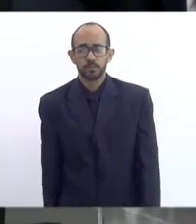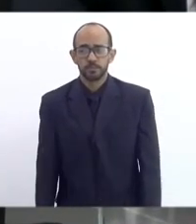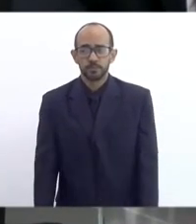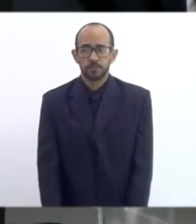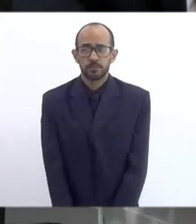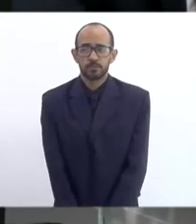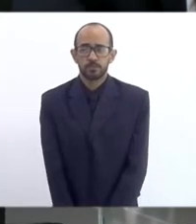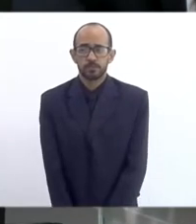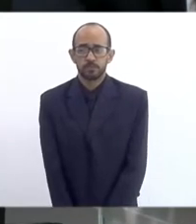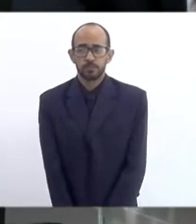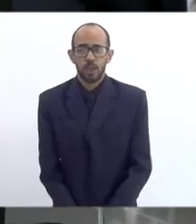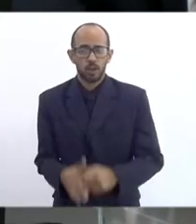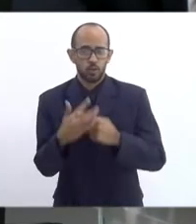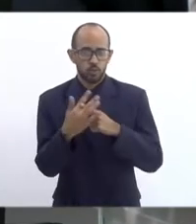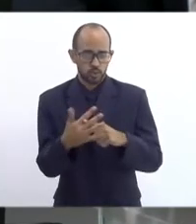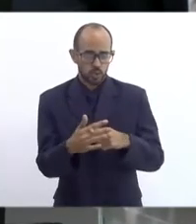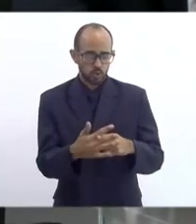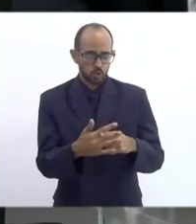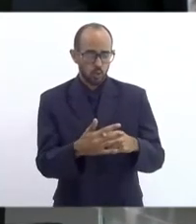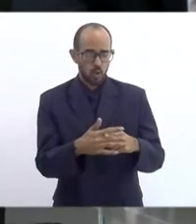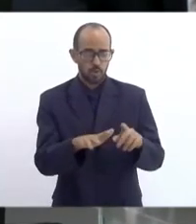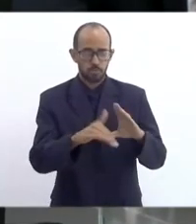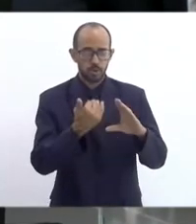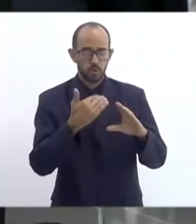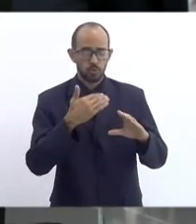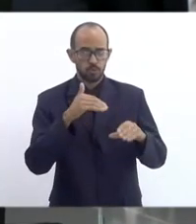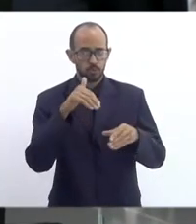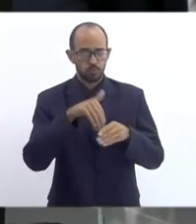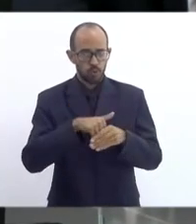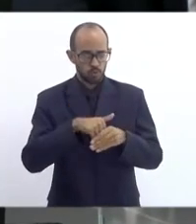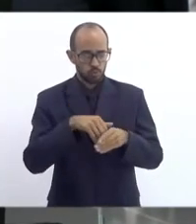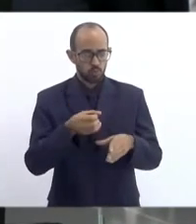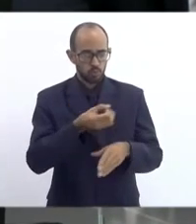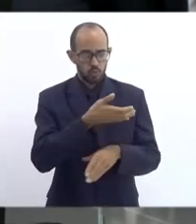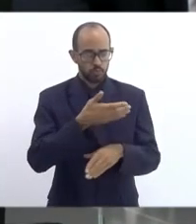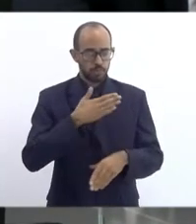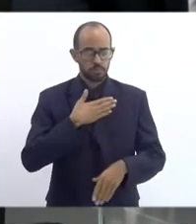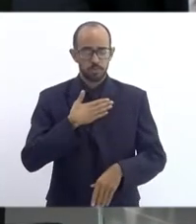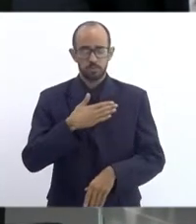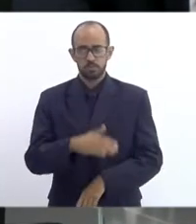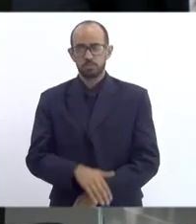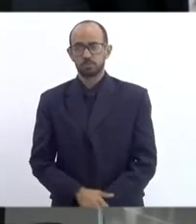Ele consertou e enviou para a gente um voto novo. Juridicidade com emenda.